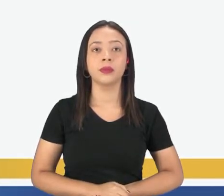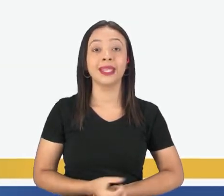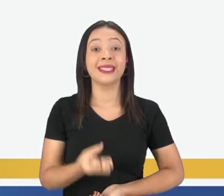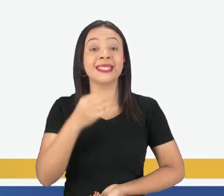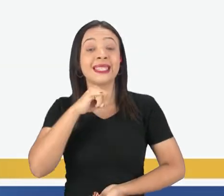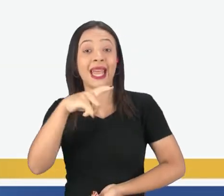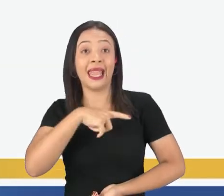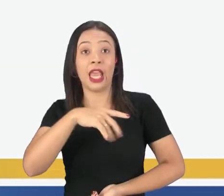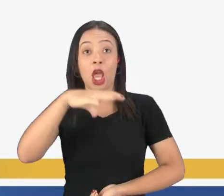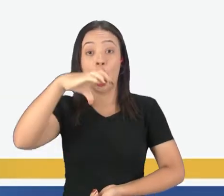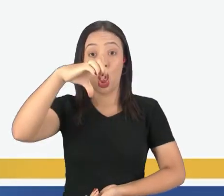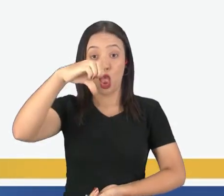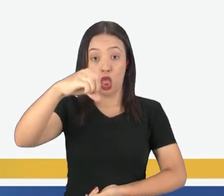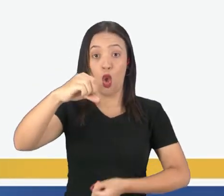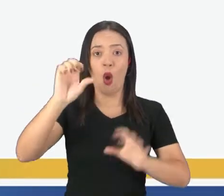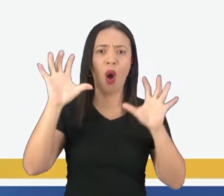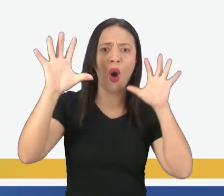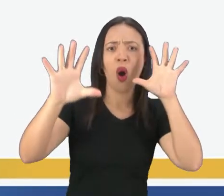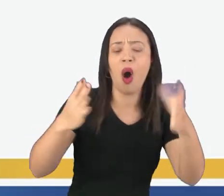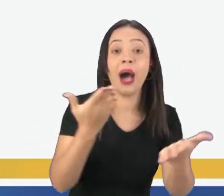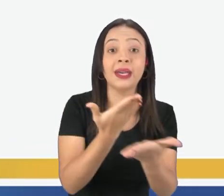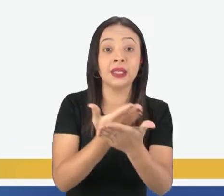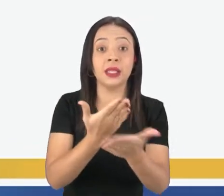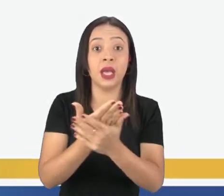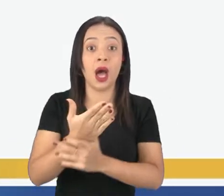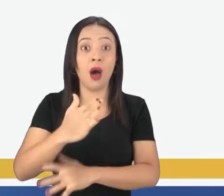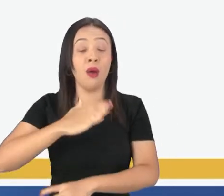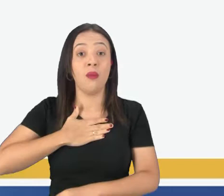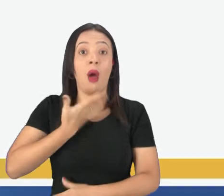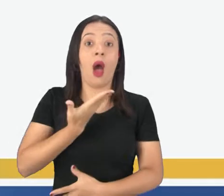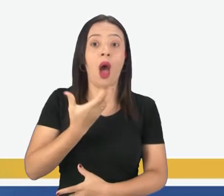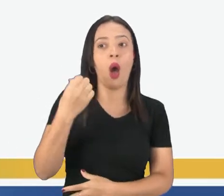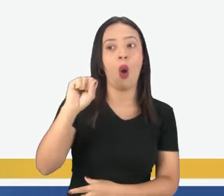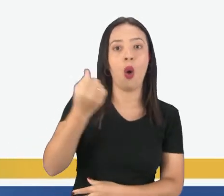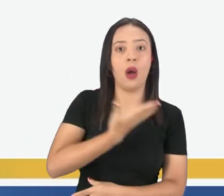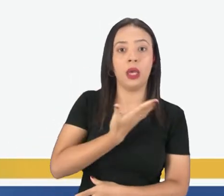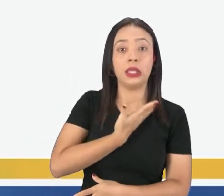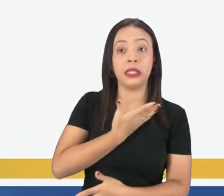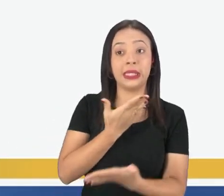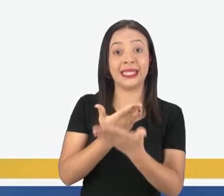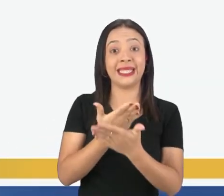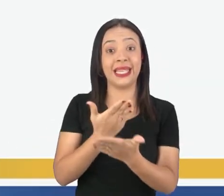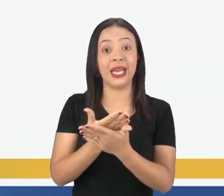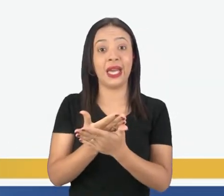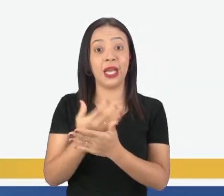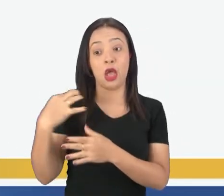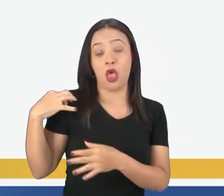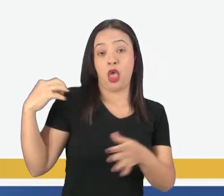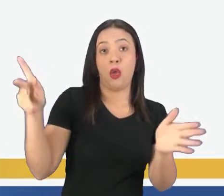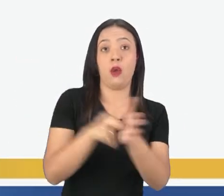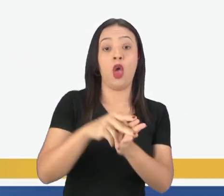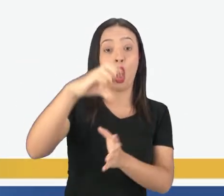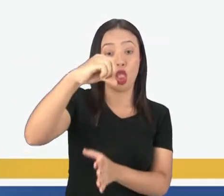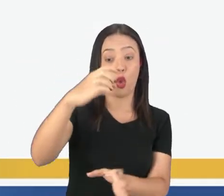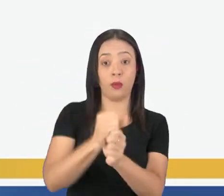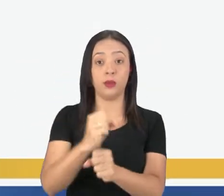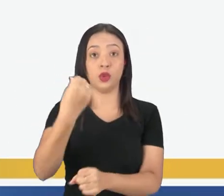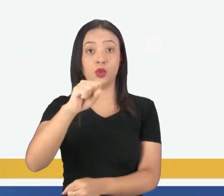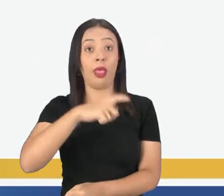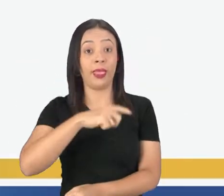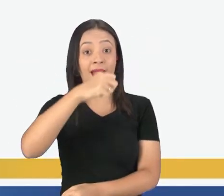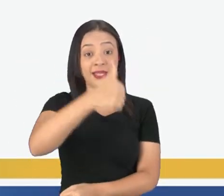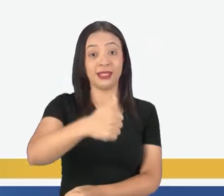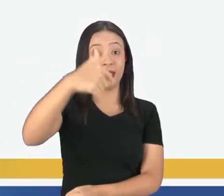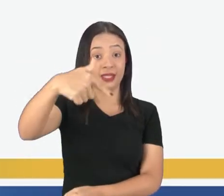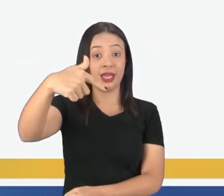Se temos 9 monstros na aula de sustos e 8 na aula de fantasias, 9 mais 8 são 17 monstros.